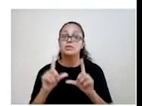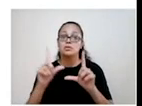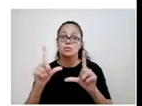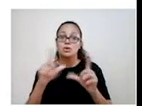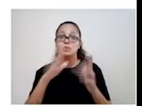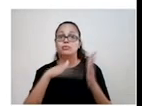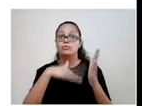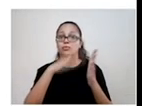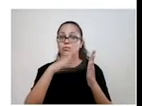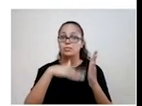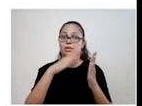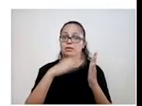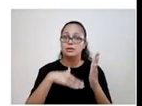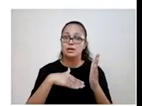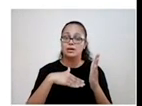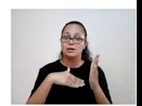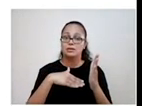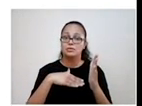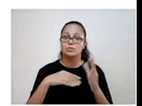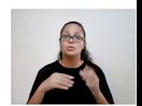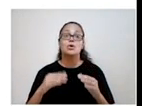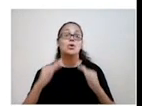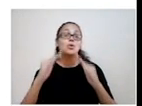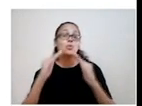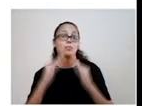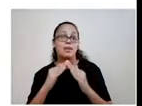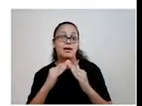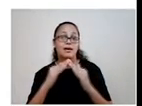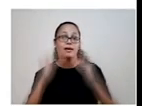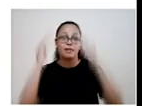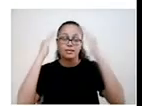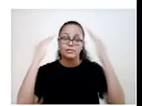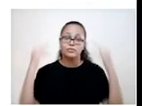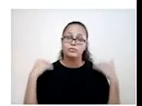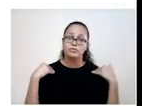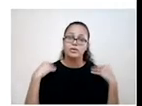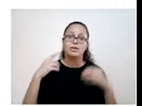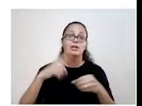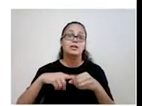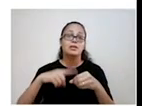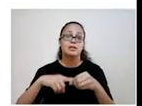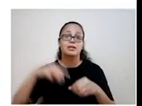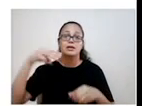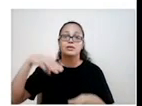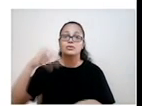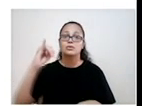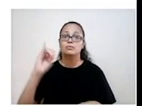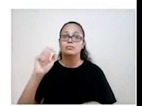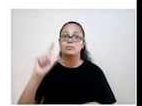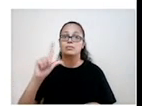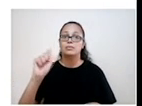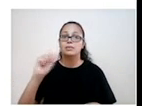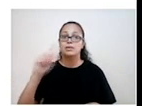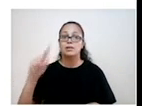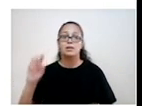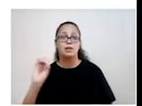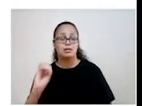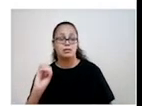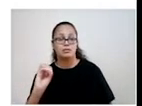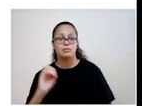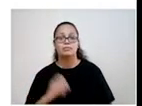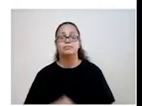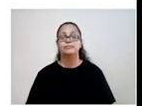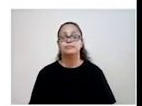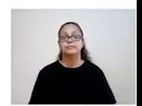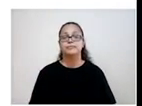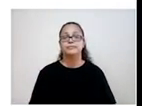de um convento que fica na atual cidade de Milão. Foi pintado entre 1495 e